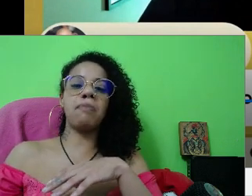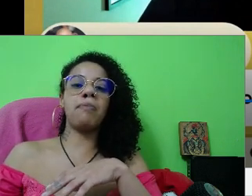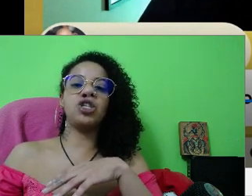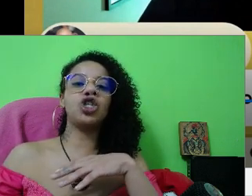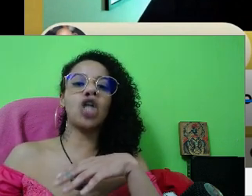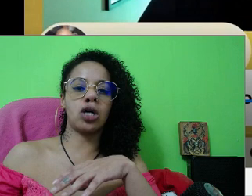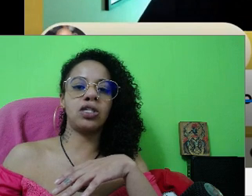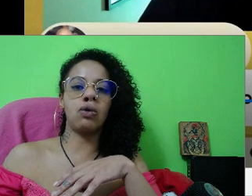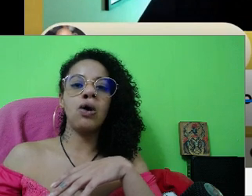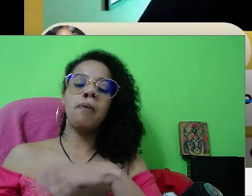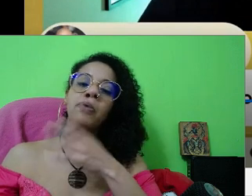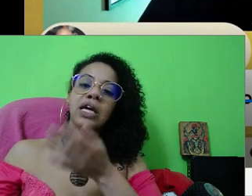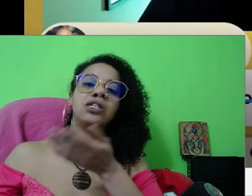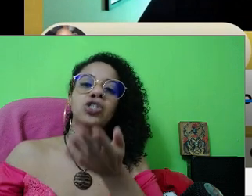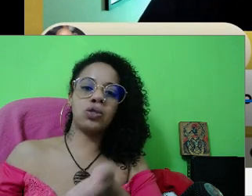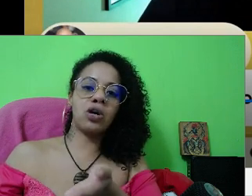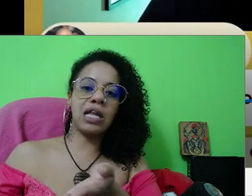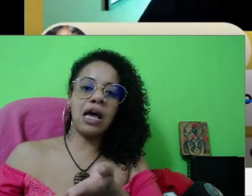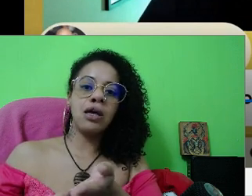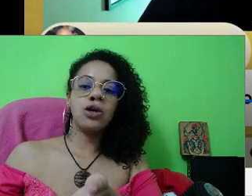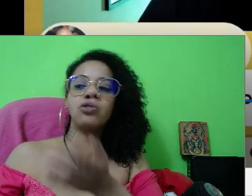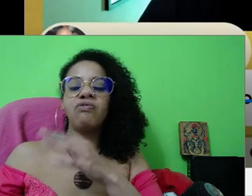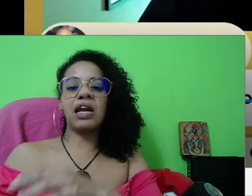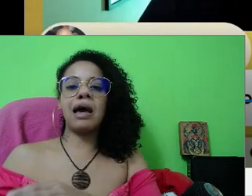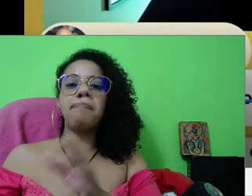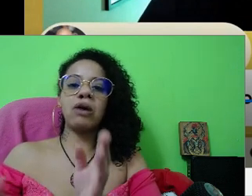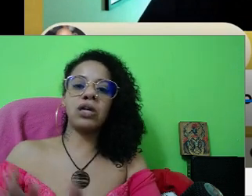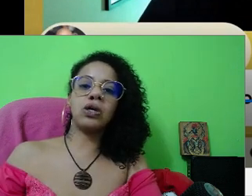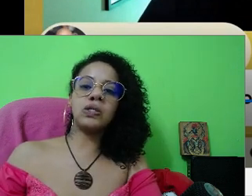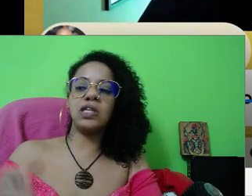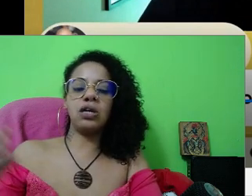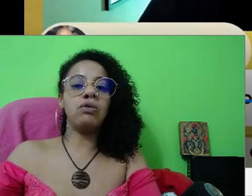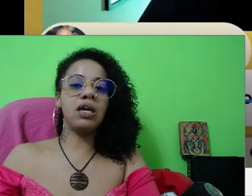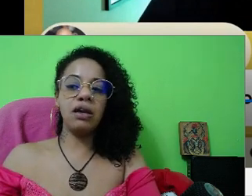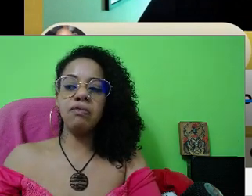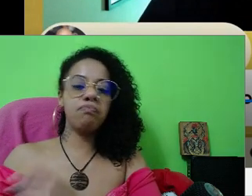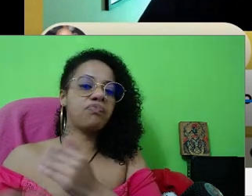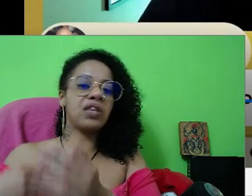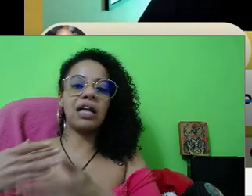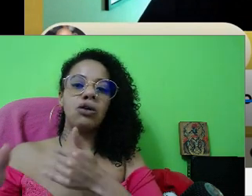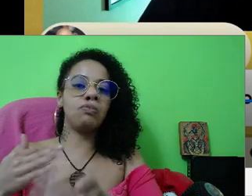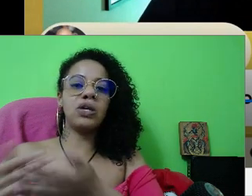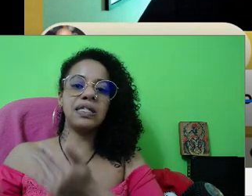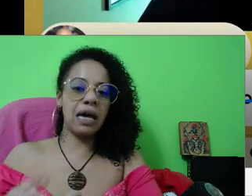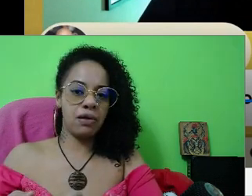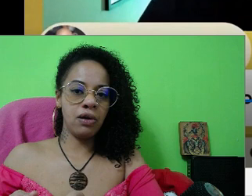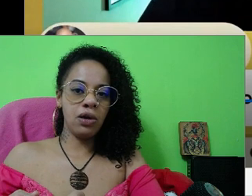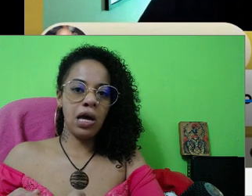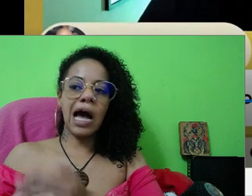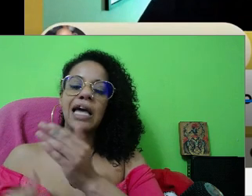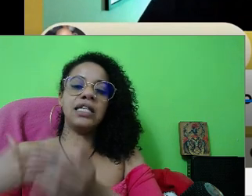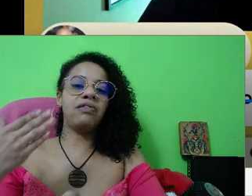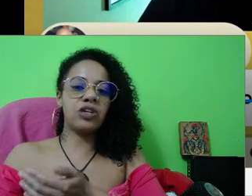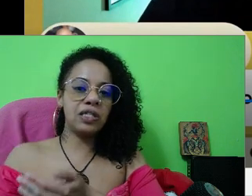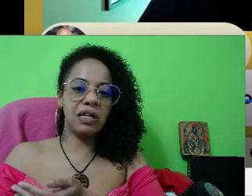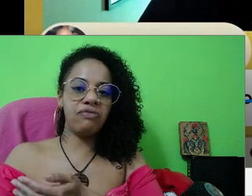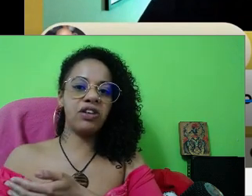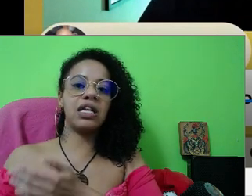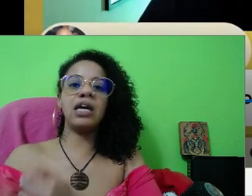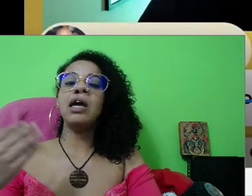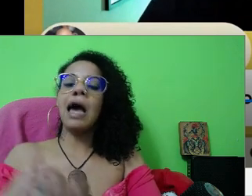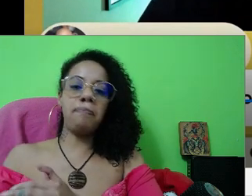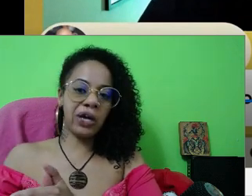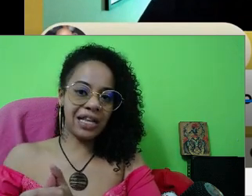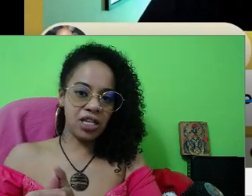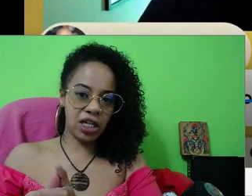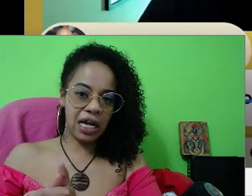fica extremamente tóxico porque se discordar tu vai lá pega um negocinho e trata como quiser aí se for